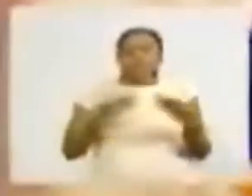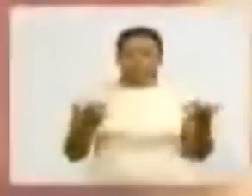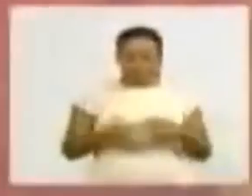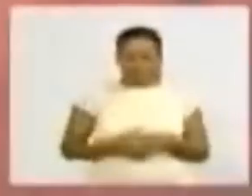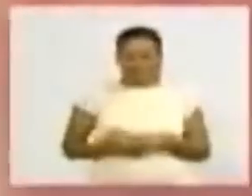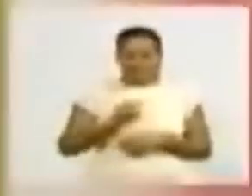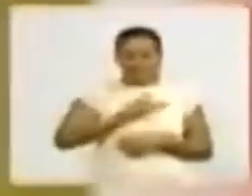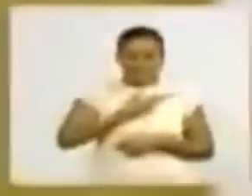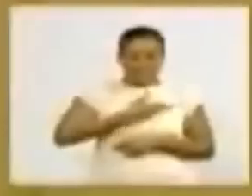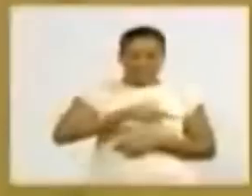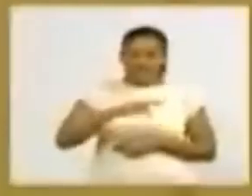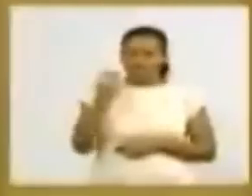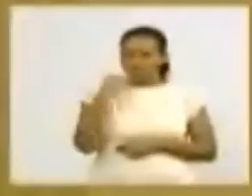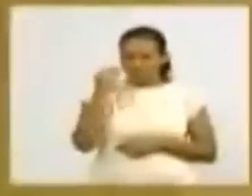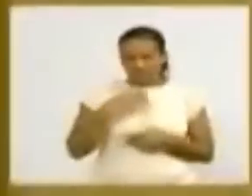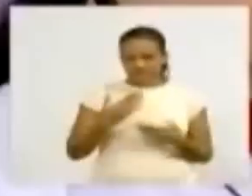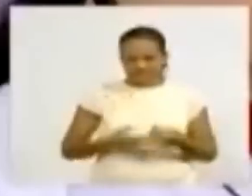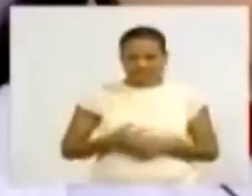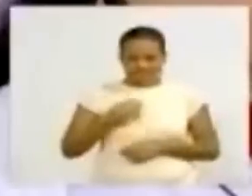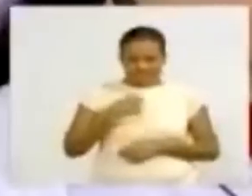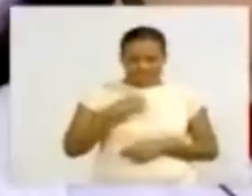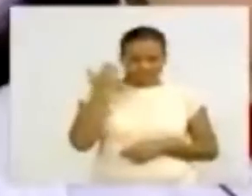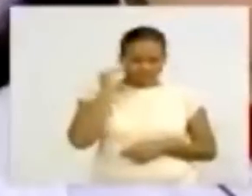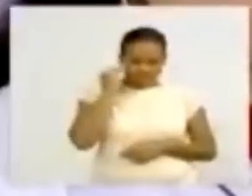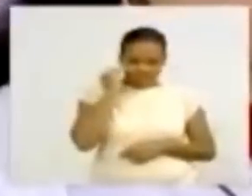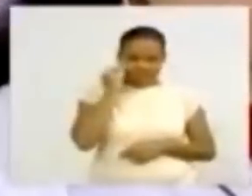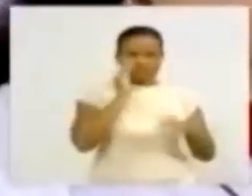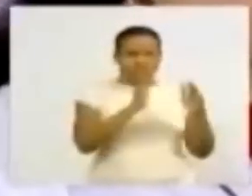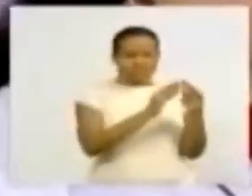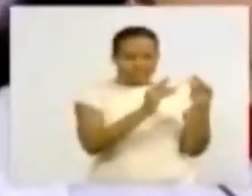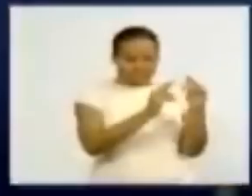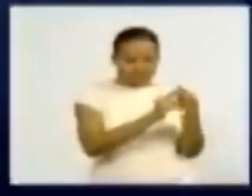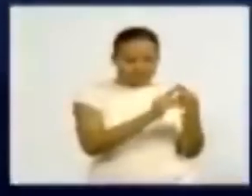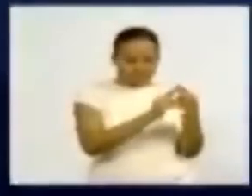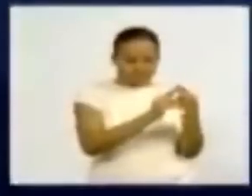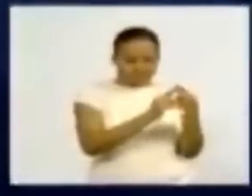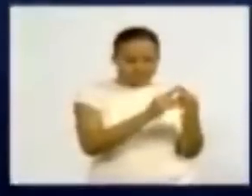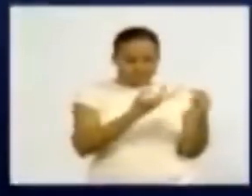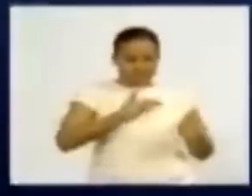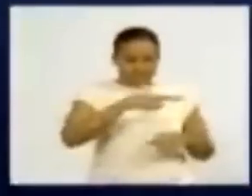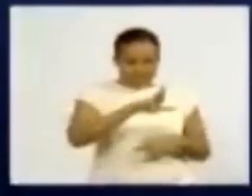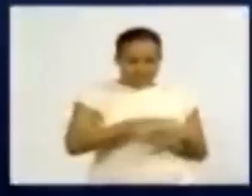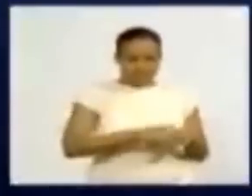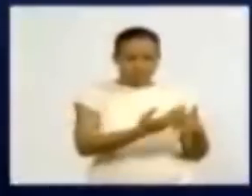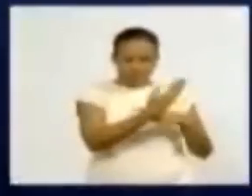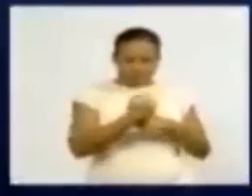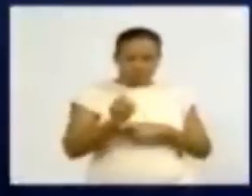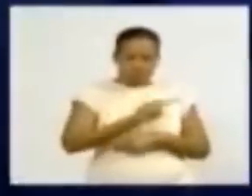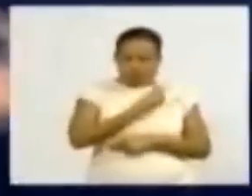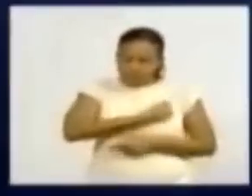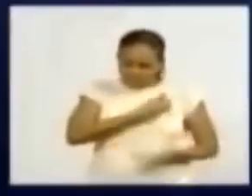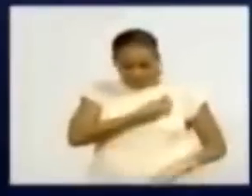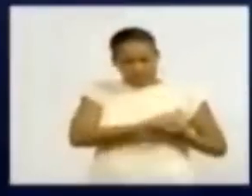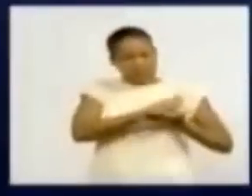religiosos para nos sustentar. Assim eu compreendo a religião, minha gente. A religião é esse discurso que a gente vive,